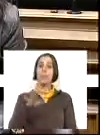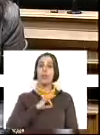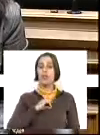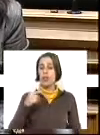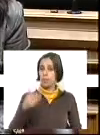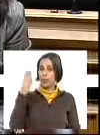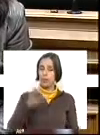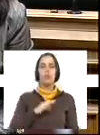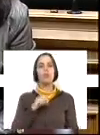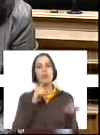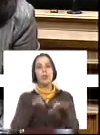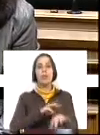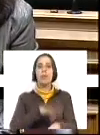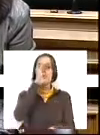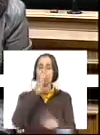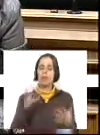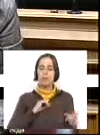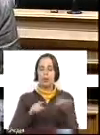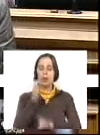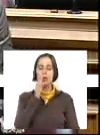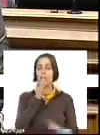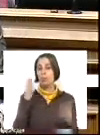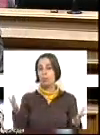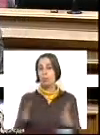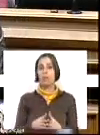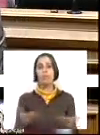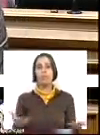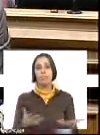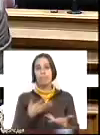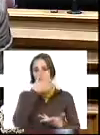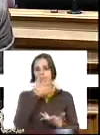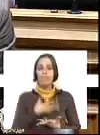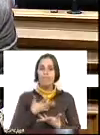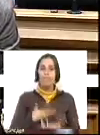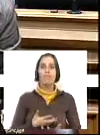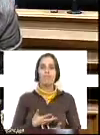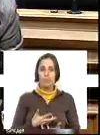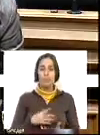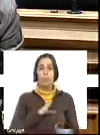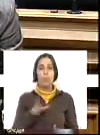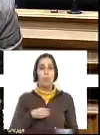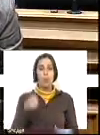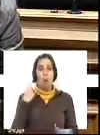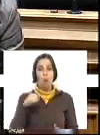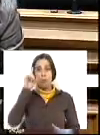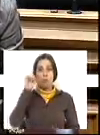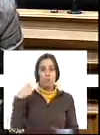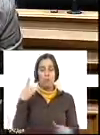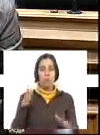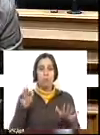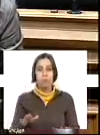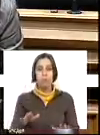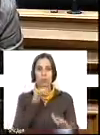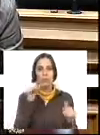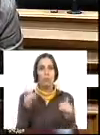Senhora Presidente, Senhoras e Senhores Membros do Governo, Senhoras e Senhores Deputados, foi com consternação que o mundo conheceu a notícia da morte